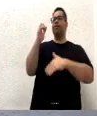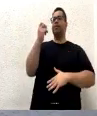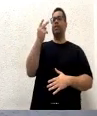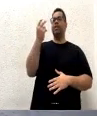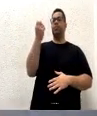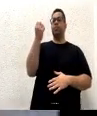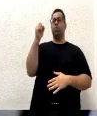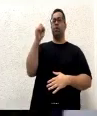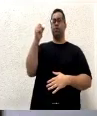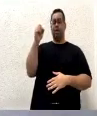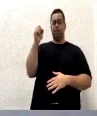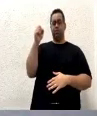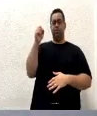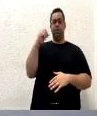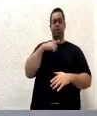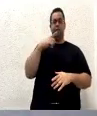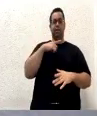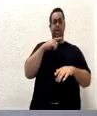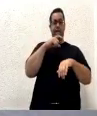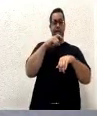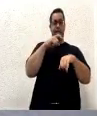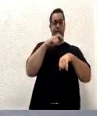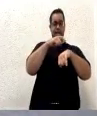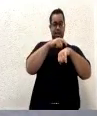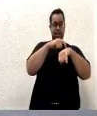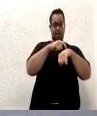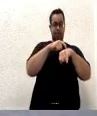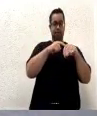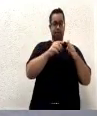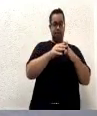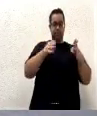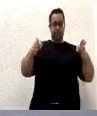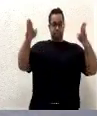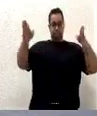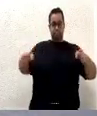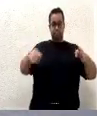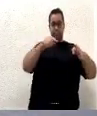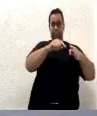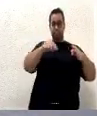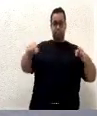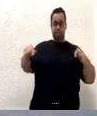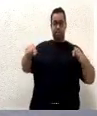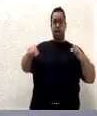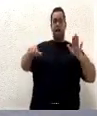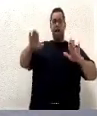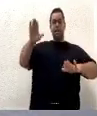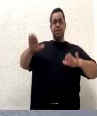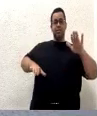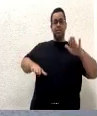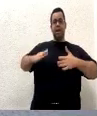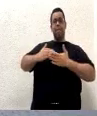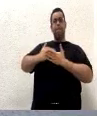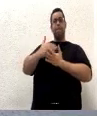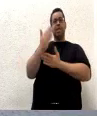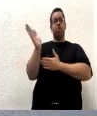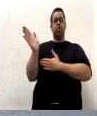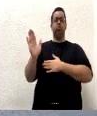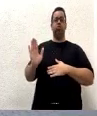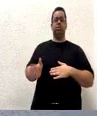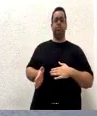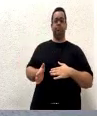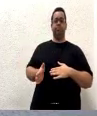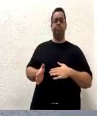28º dia. Então, às vezes, a pessoa até passou daquele pico de sintomas, mas eu consigo coletar, mandar para análise e aí